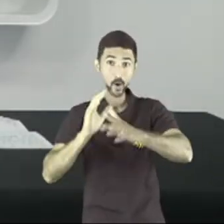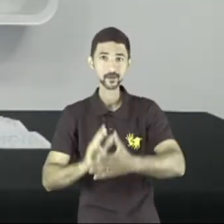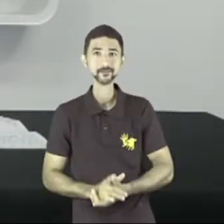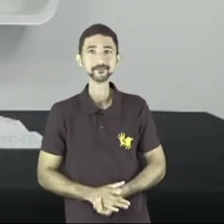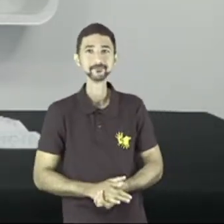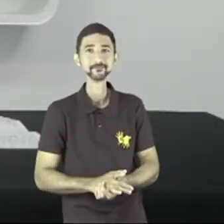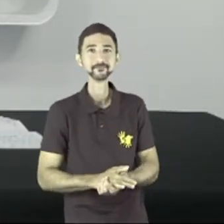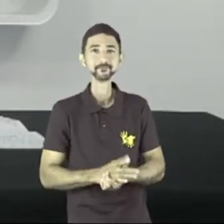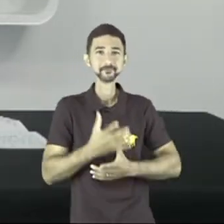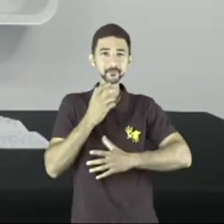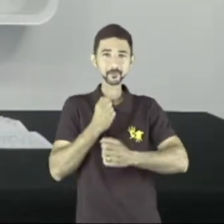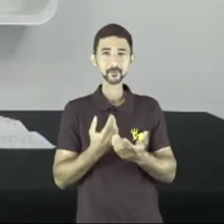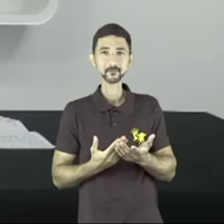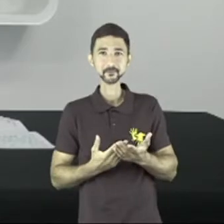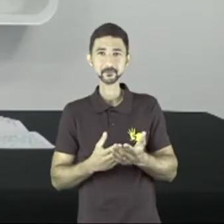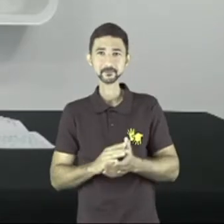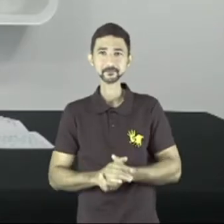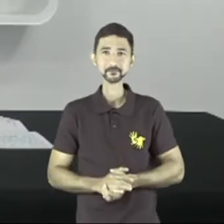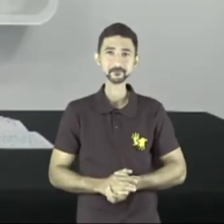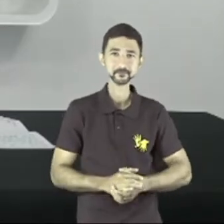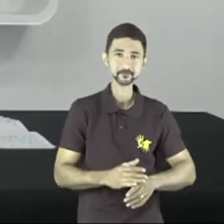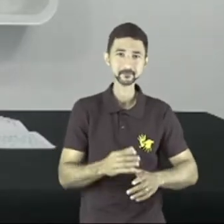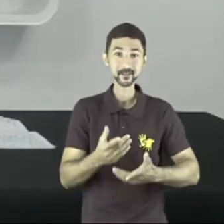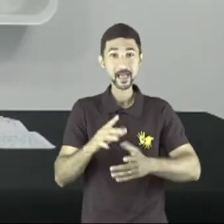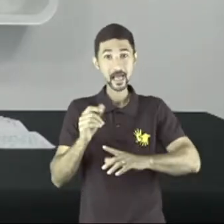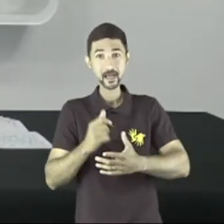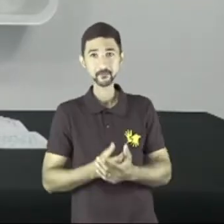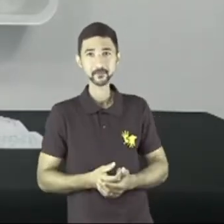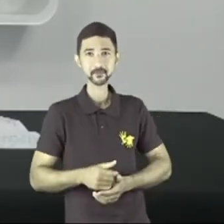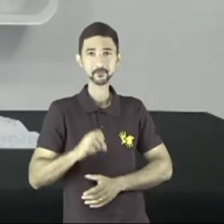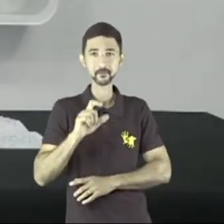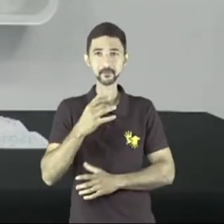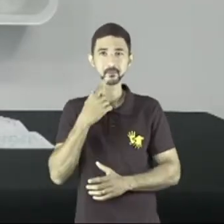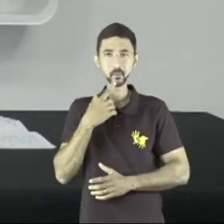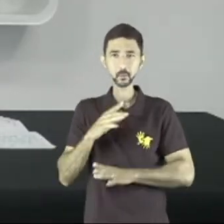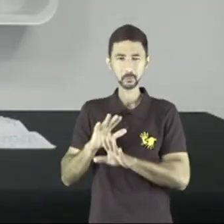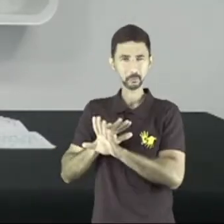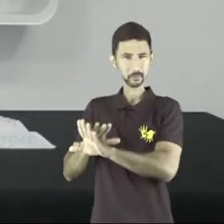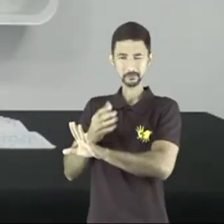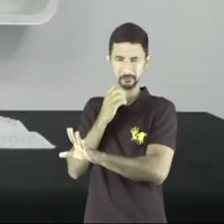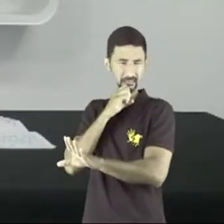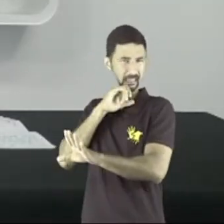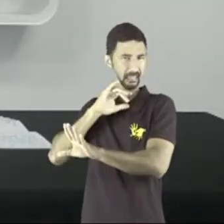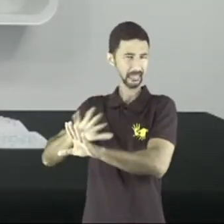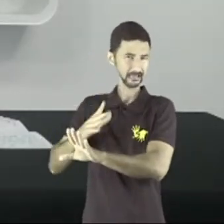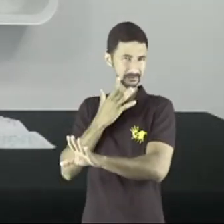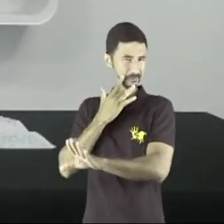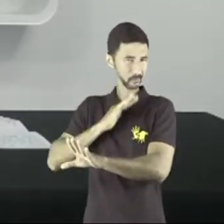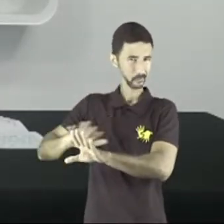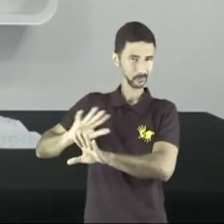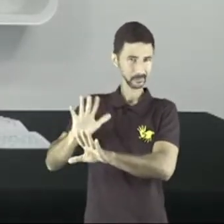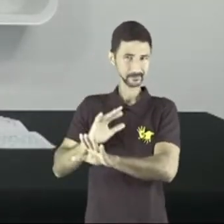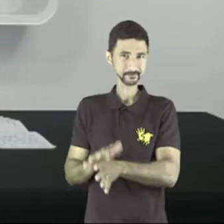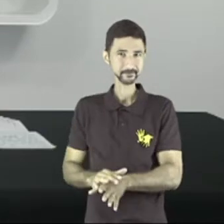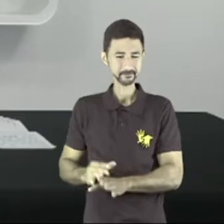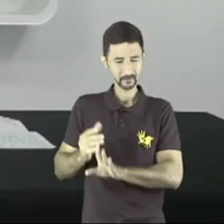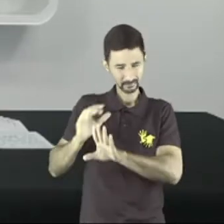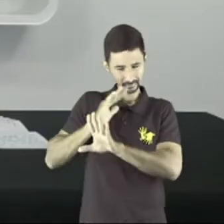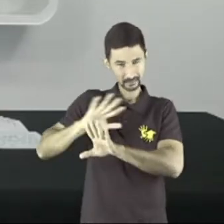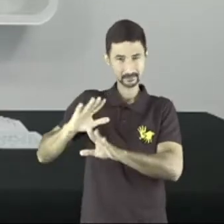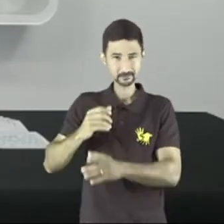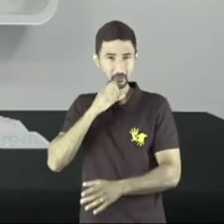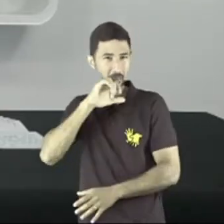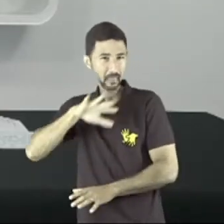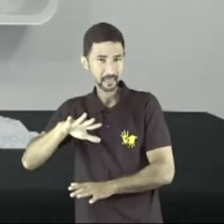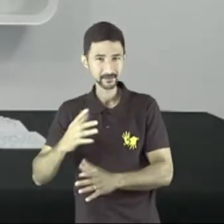Tudo bem, eu vou aceitar se alguém disser assim para mim. Professora, ECA é quando eu digo para alguma coisa que eu não gosto, que eu tô com um pouco de nojo.